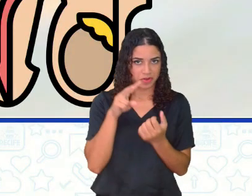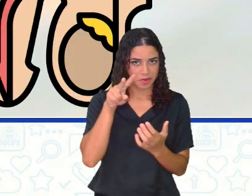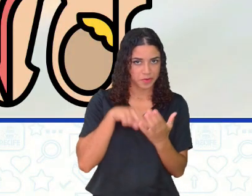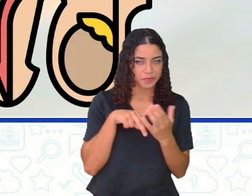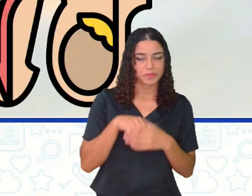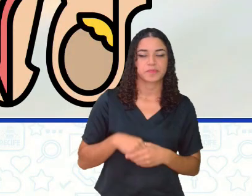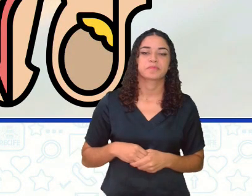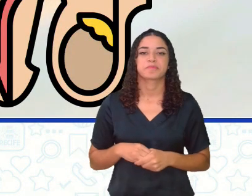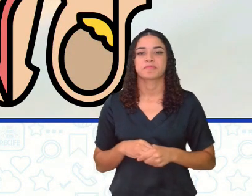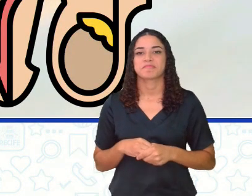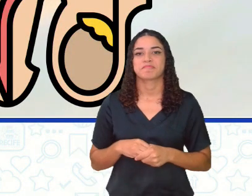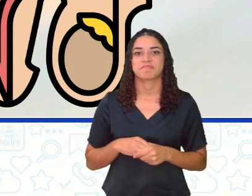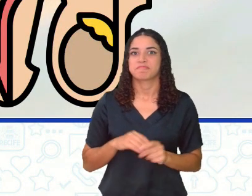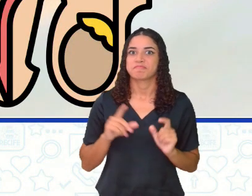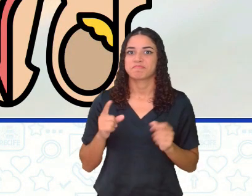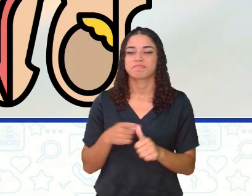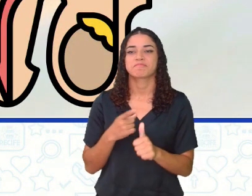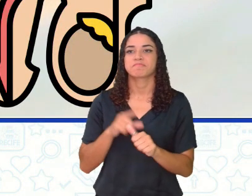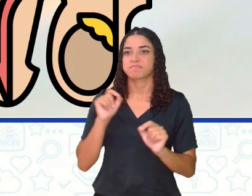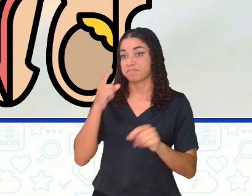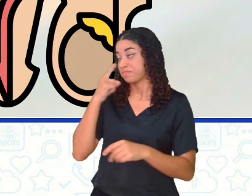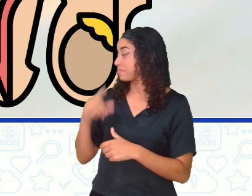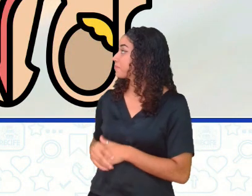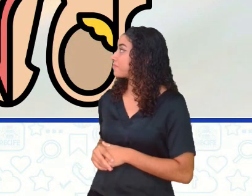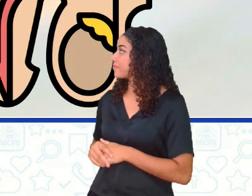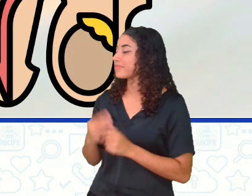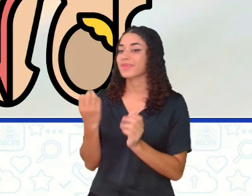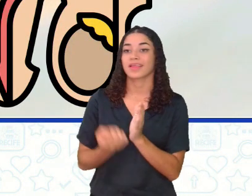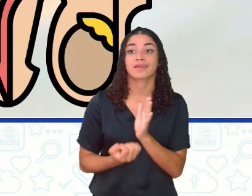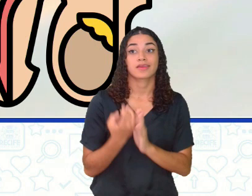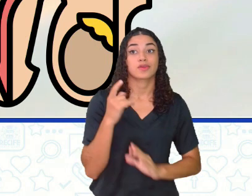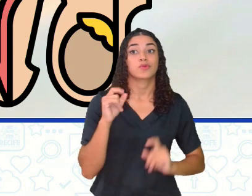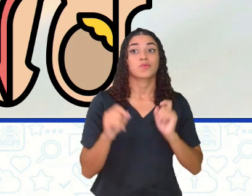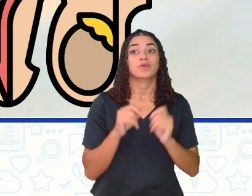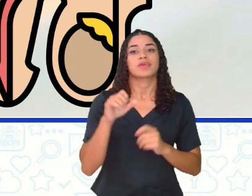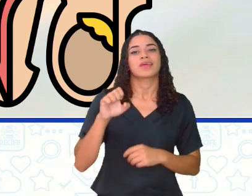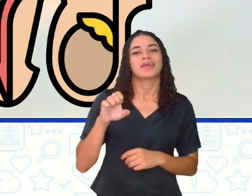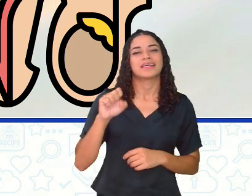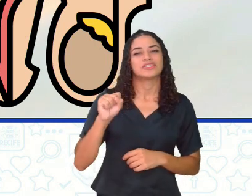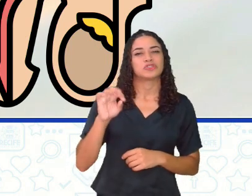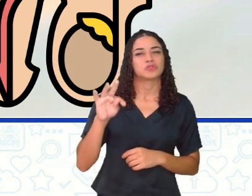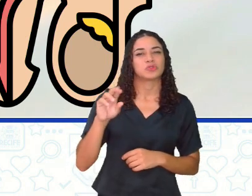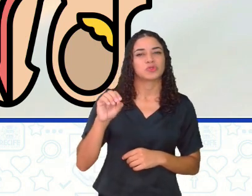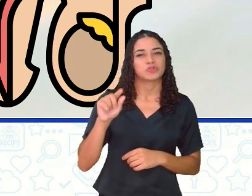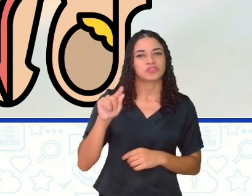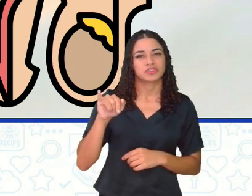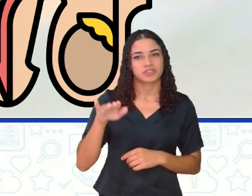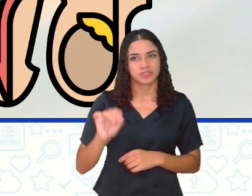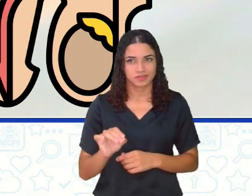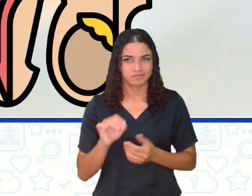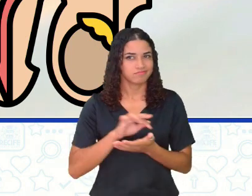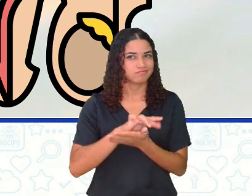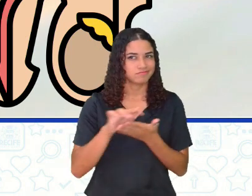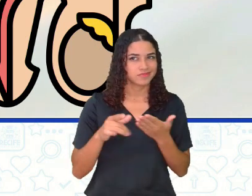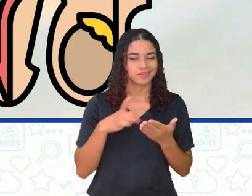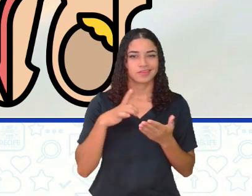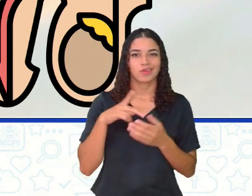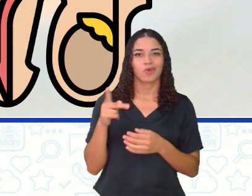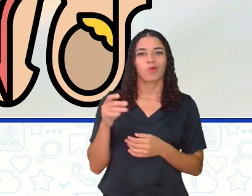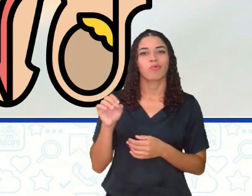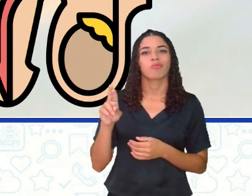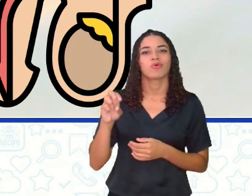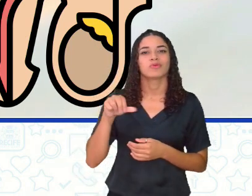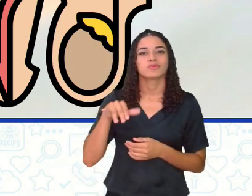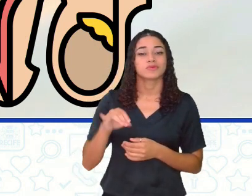a questão aí dos ovários primeiro. Produzem o estrógeno e progesterona, hormônio relacionado